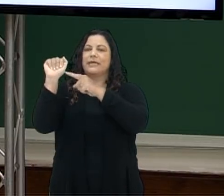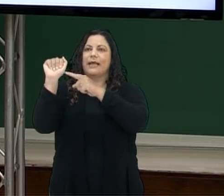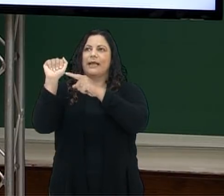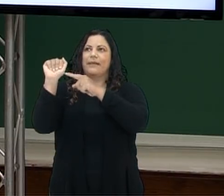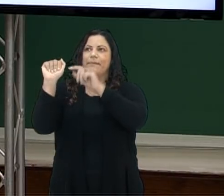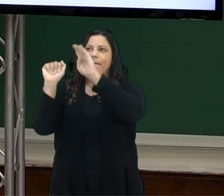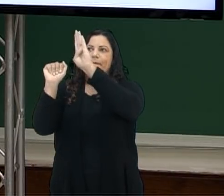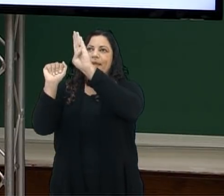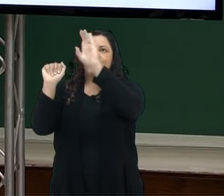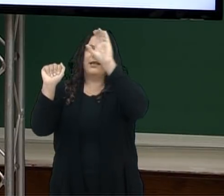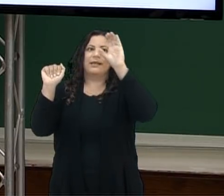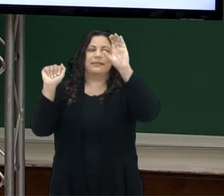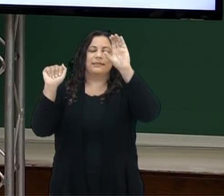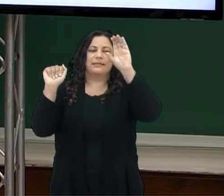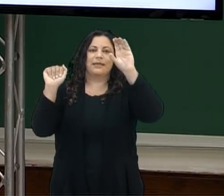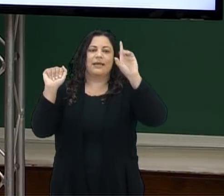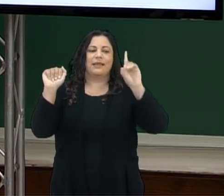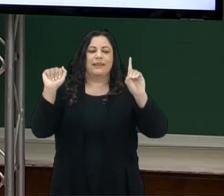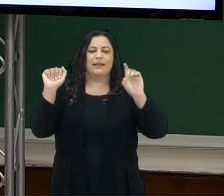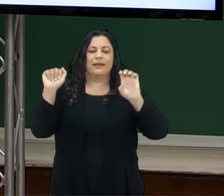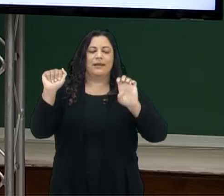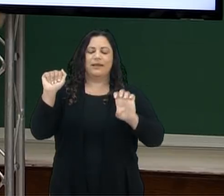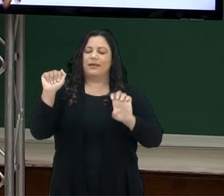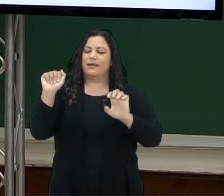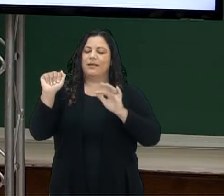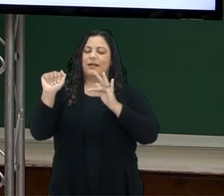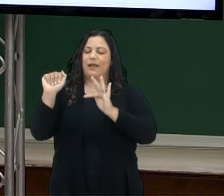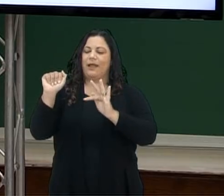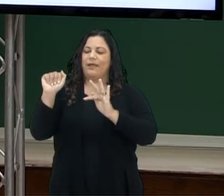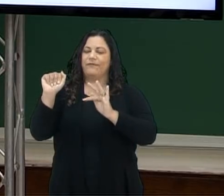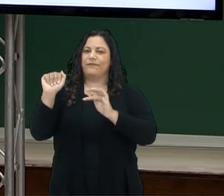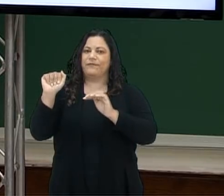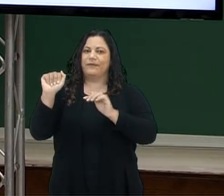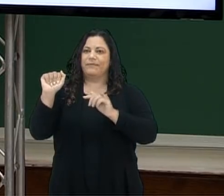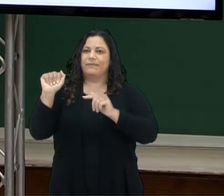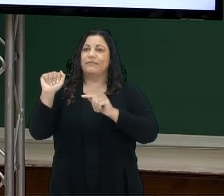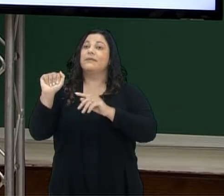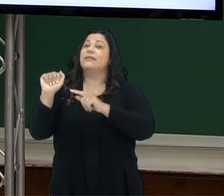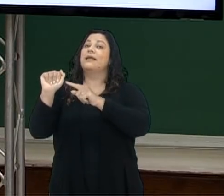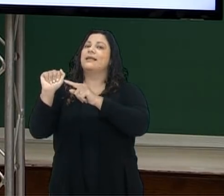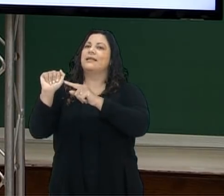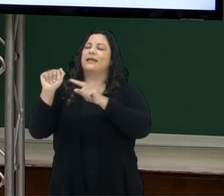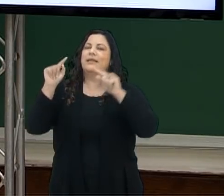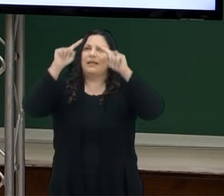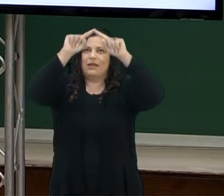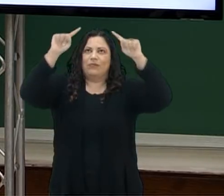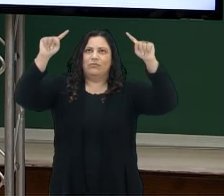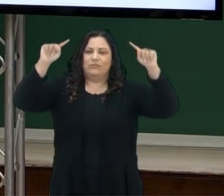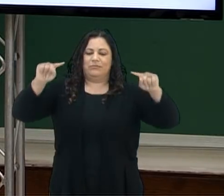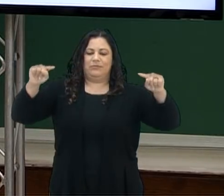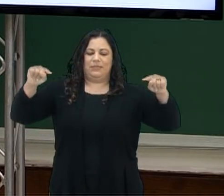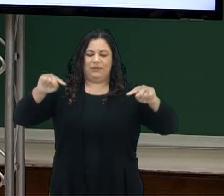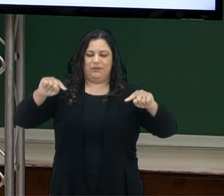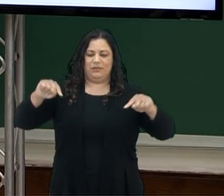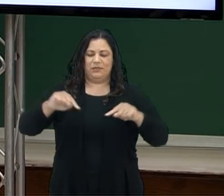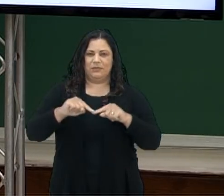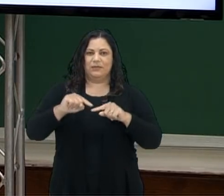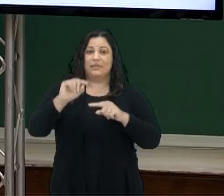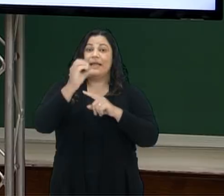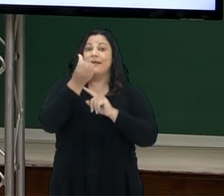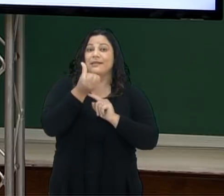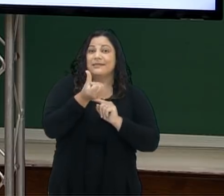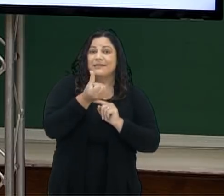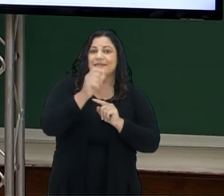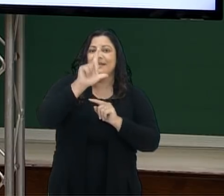C, D, E, F e assim por diante, até fechar os 6 lados do hexágono. Fechado os 6 lados do